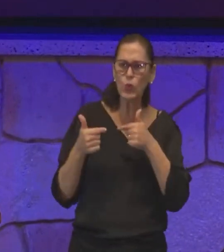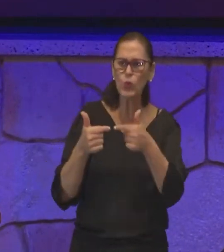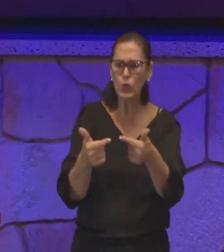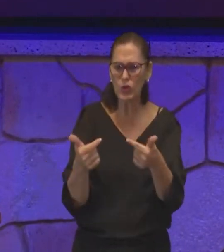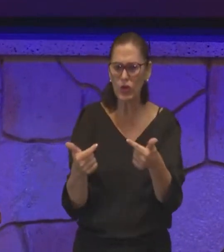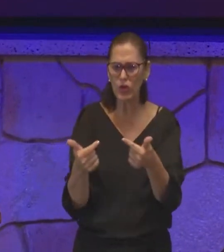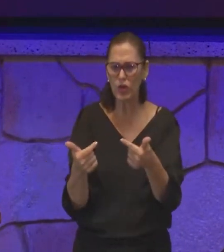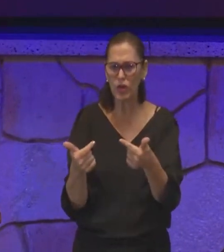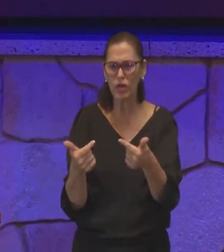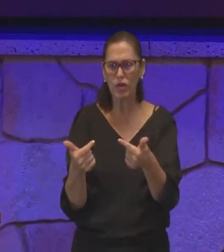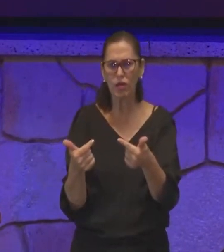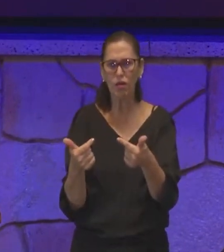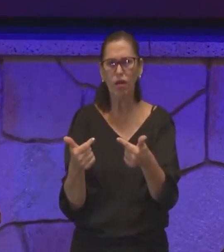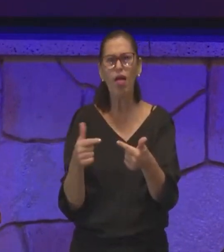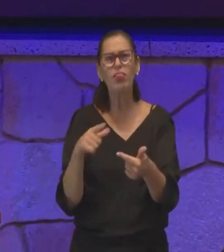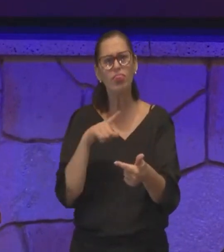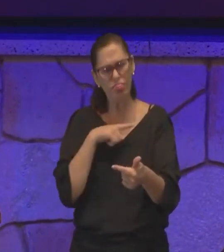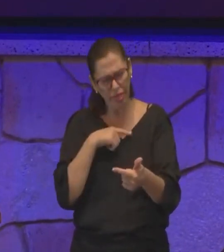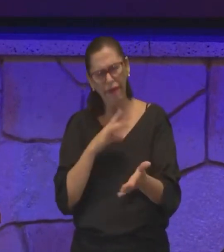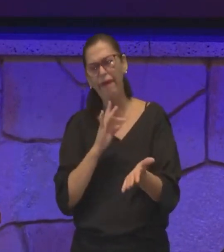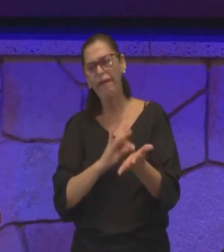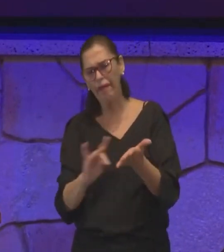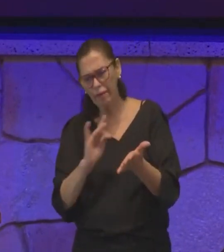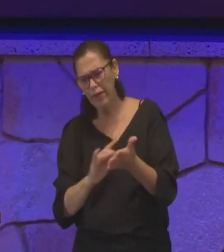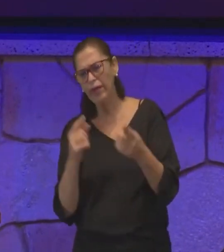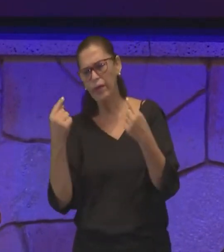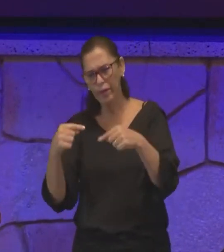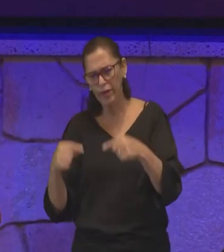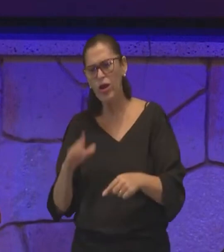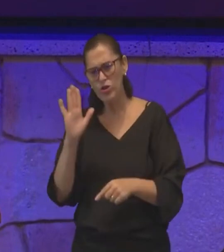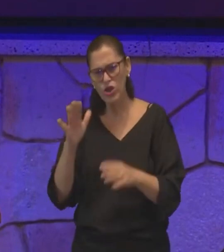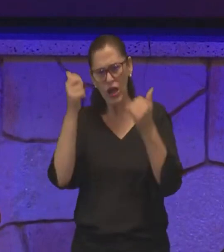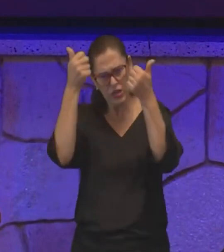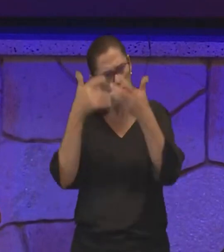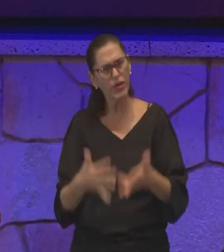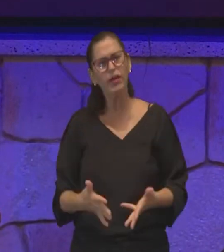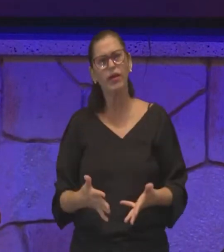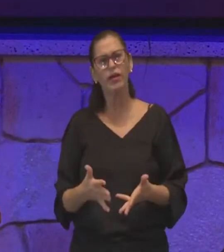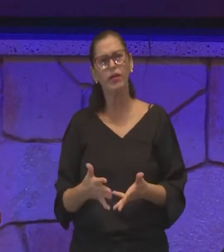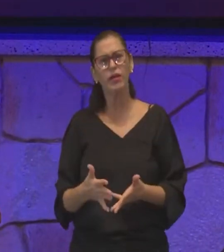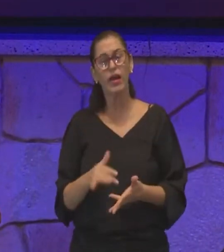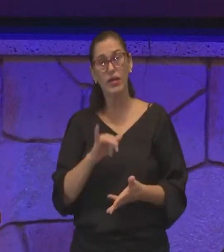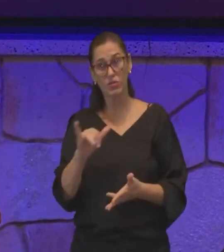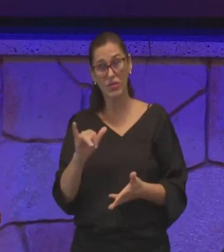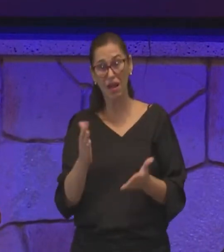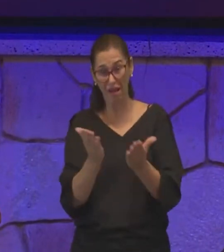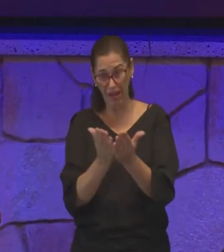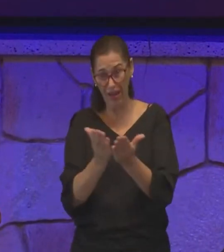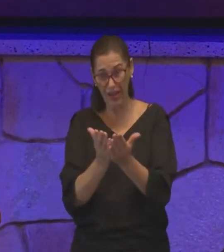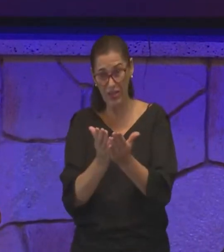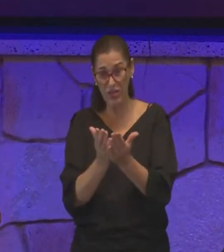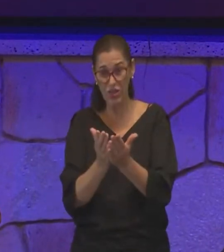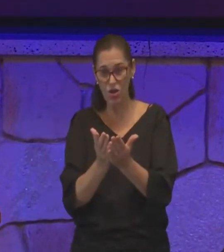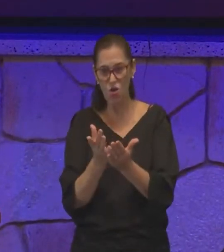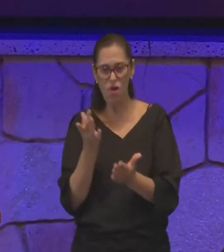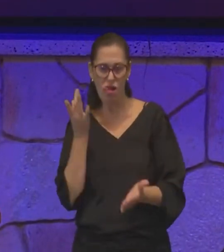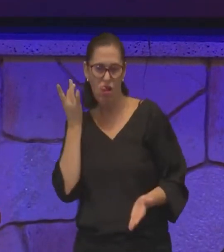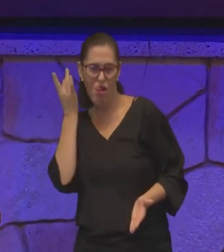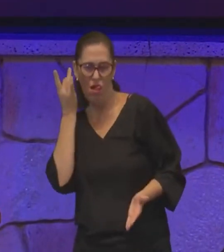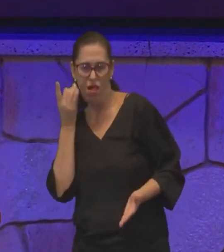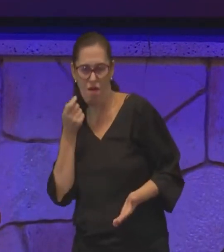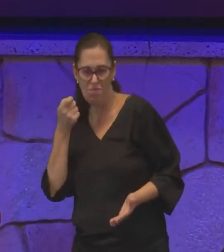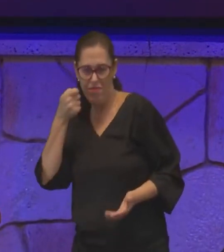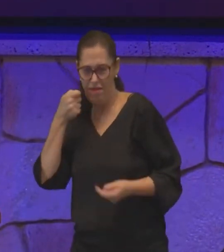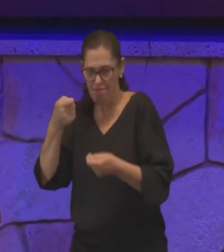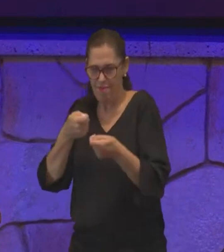não terá ou não enfrentará adversidade. Já disse isso aqui. Se você é um crente em Jesus, Satanás tentará, de todas